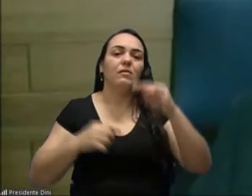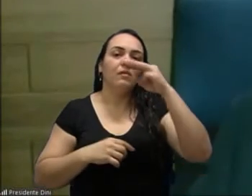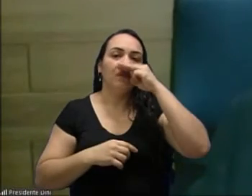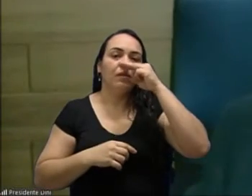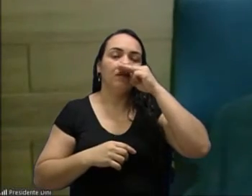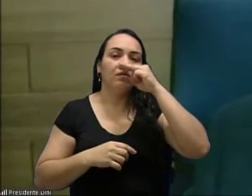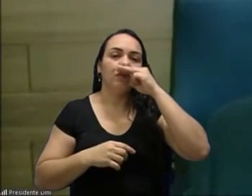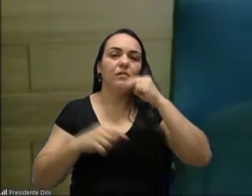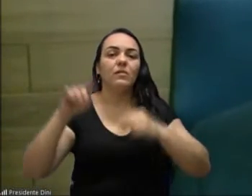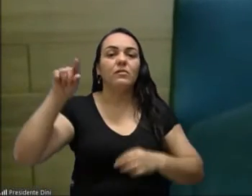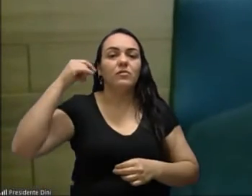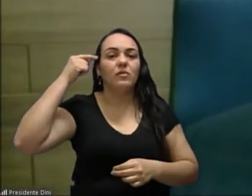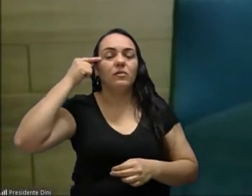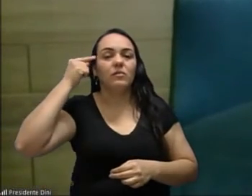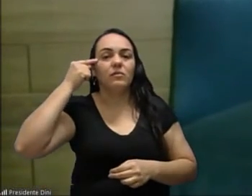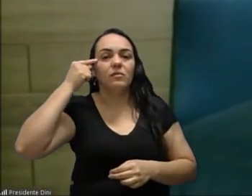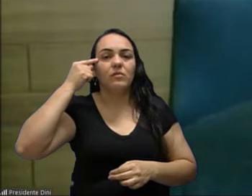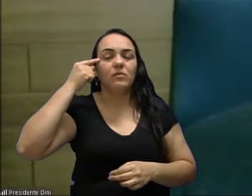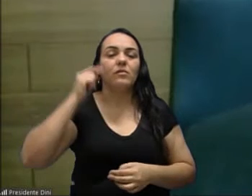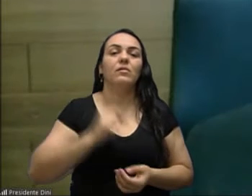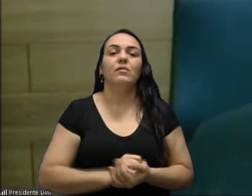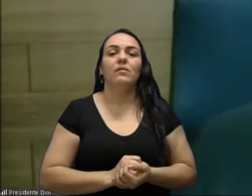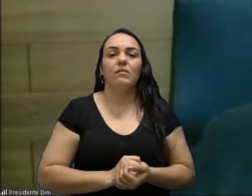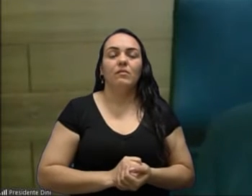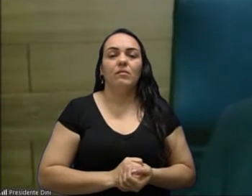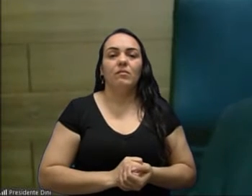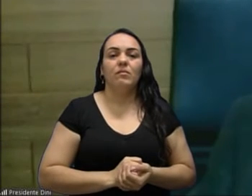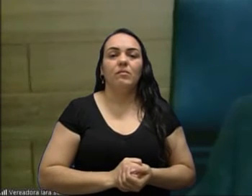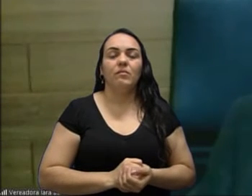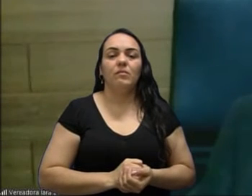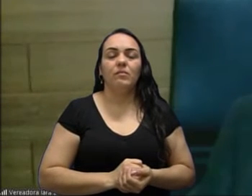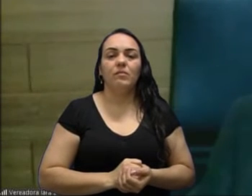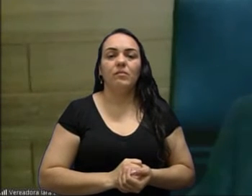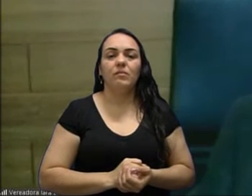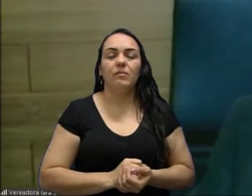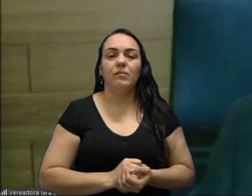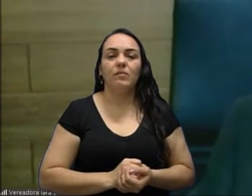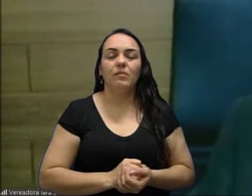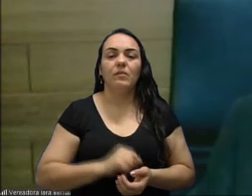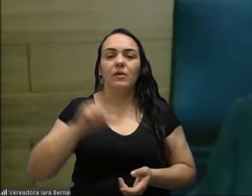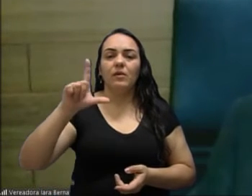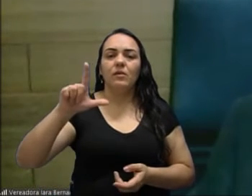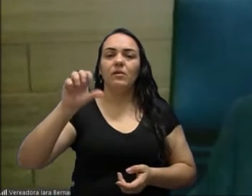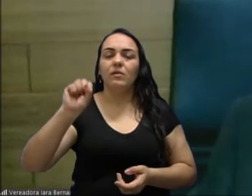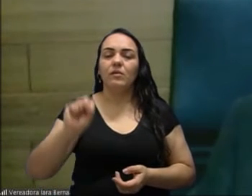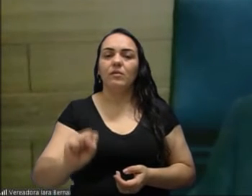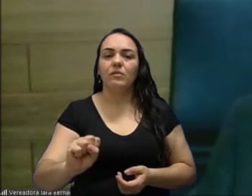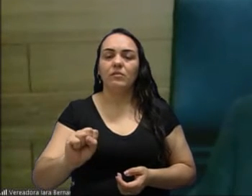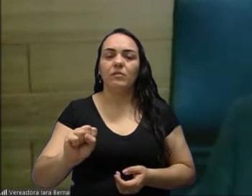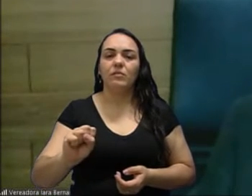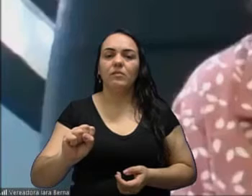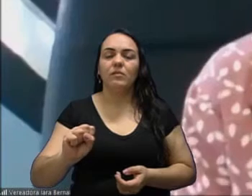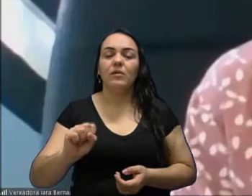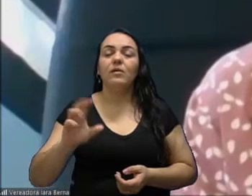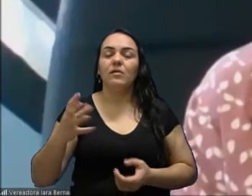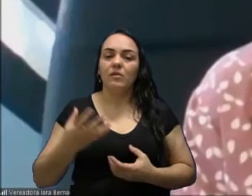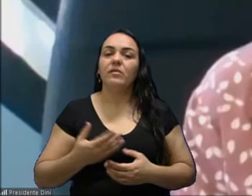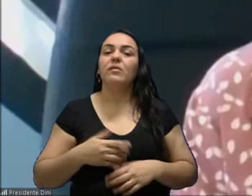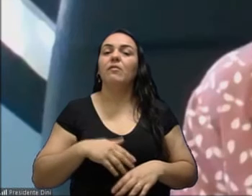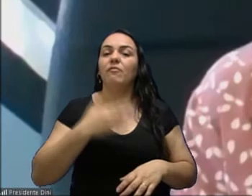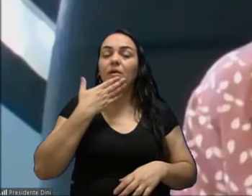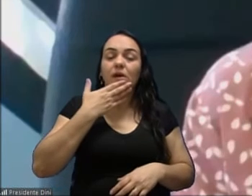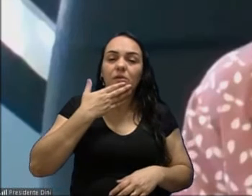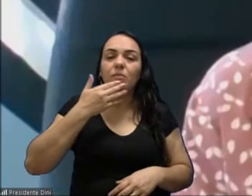a informação que nós temos até agora vereadora o vereador Luiz Santos está em plena recuperação